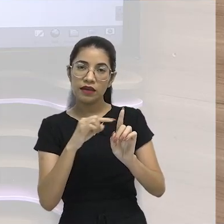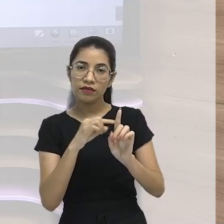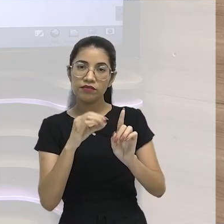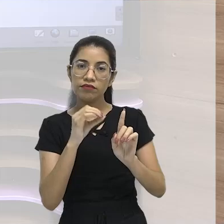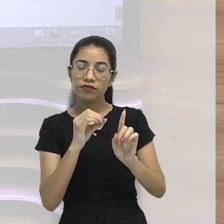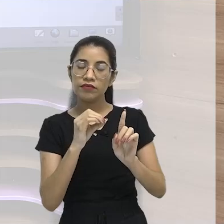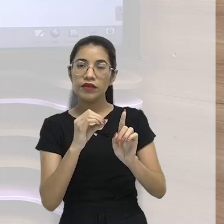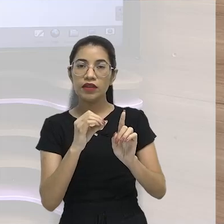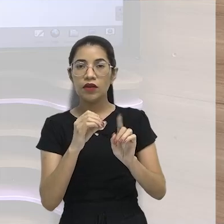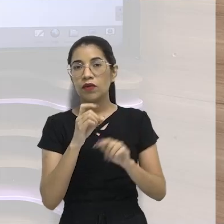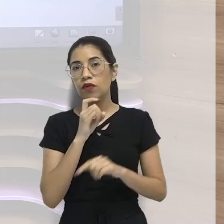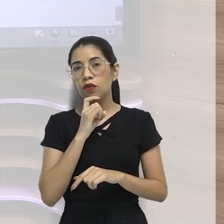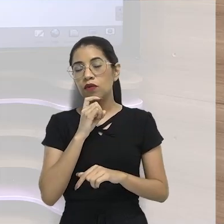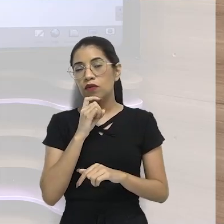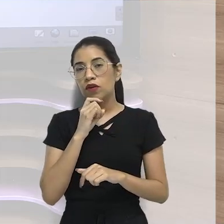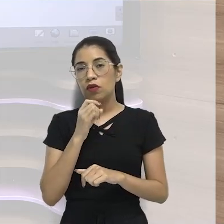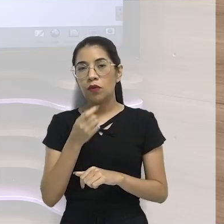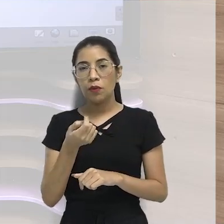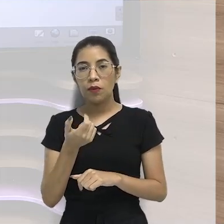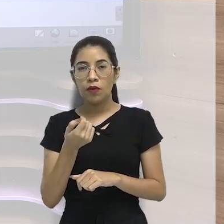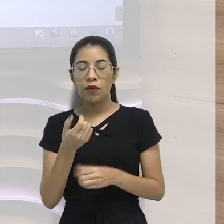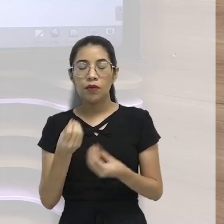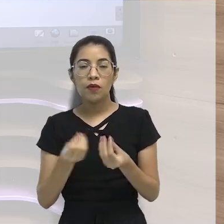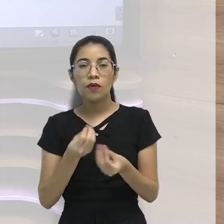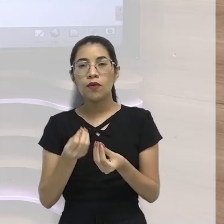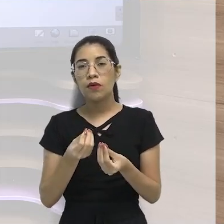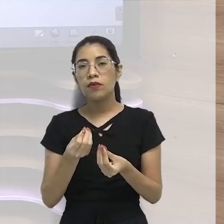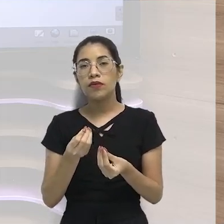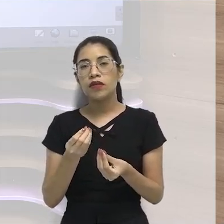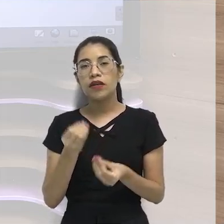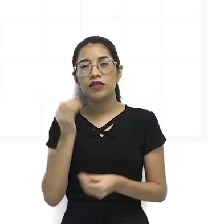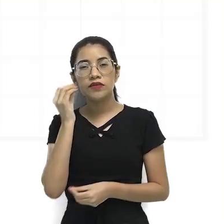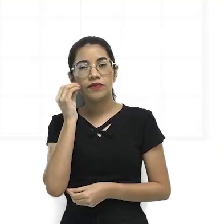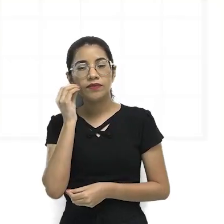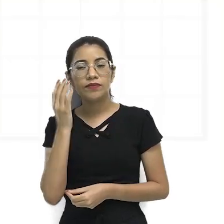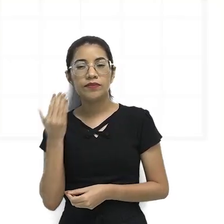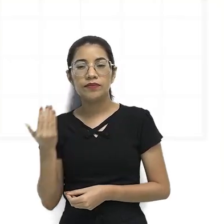ficou mais frio, vamos dizer assim, né? Vamos ver como foi que ficou então.